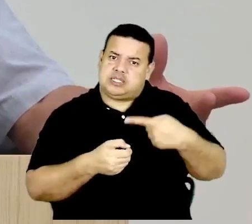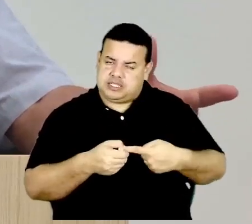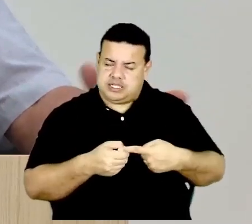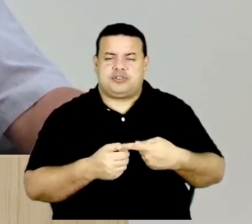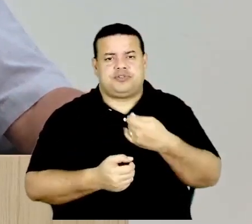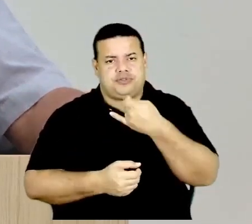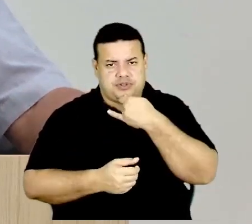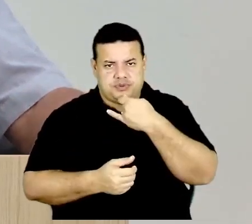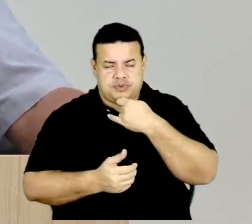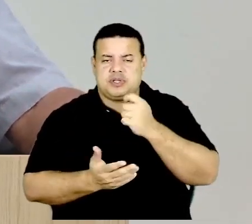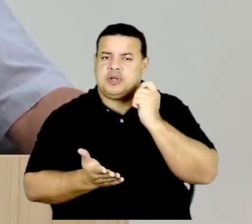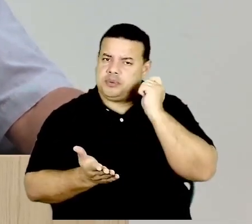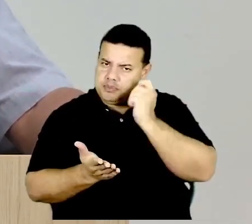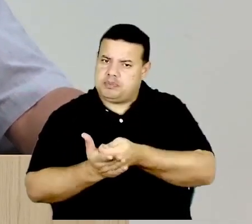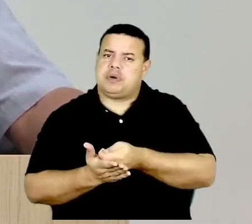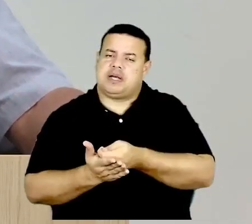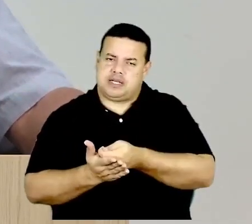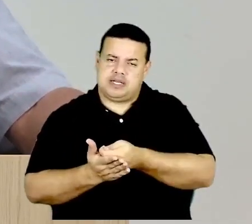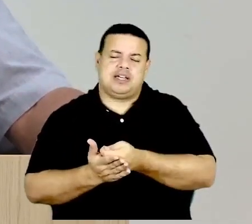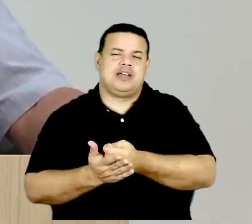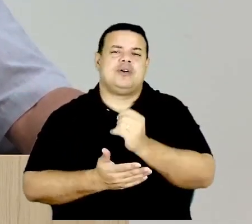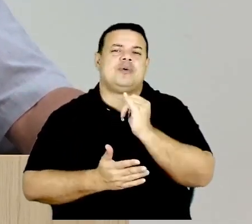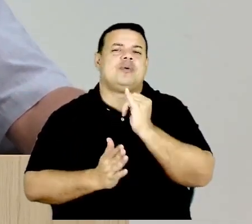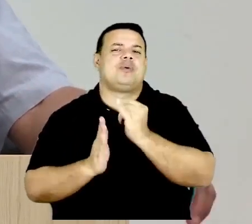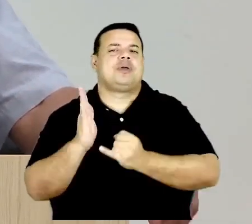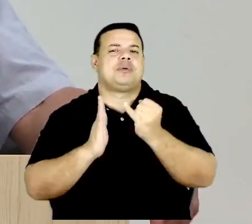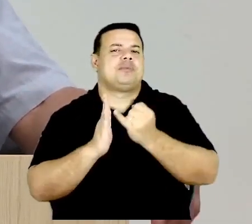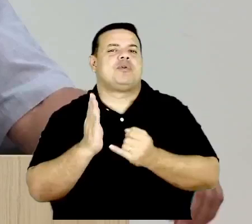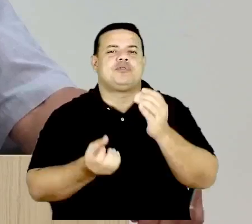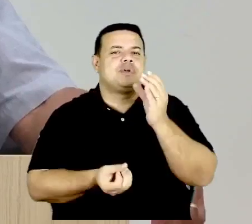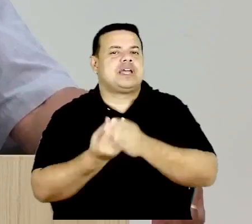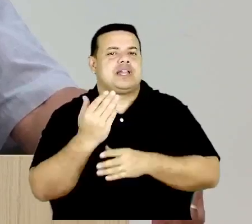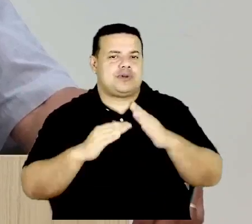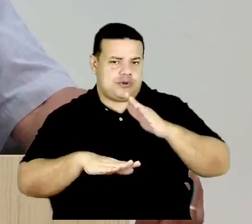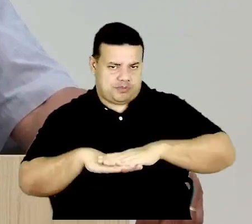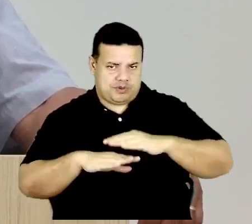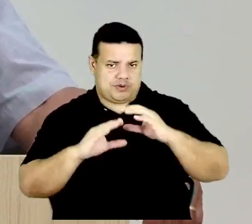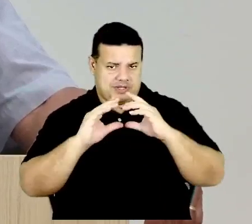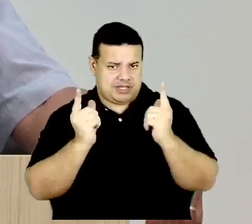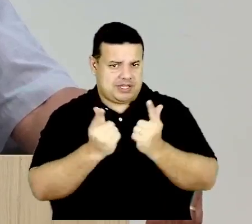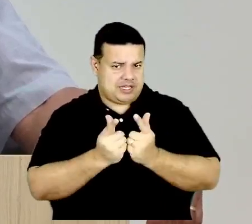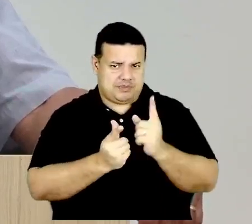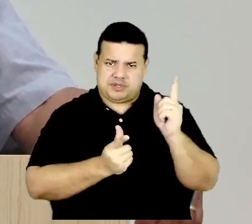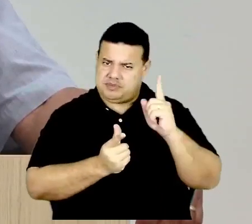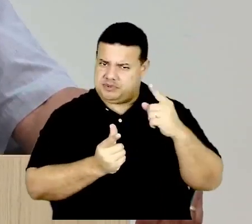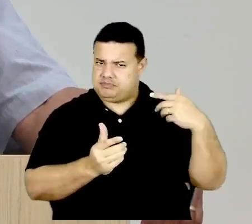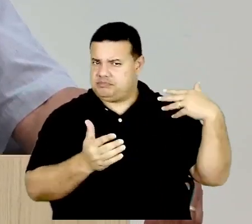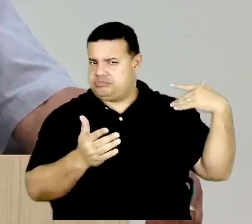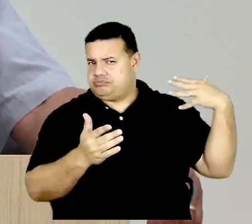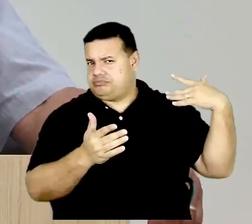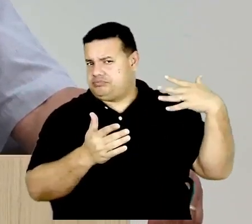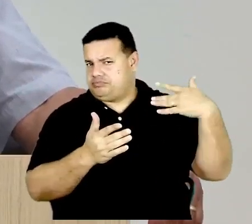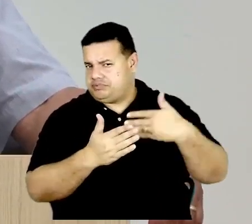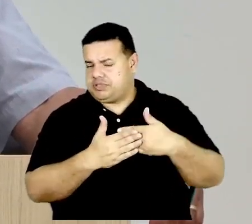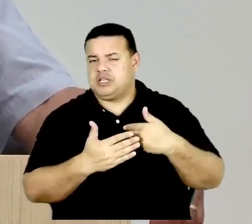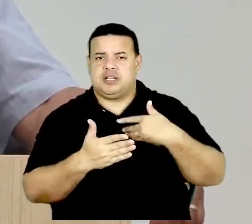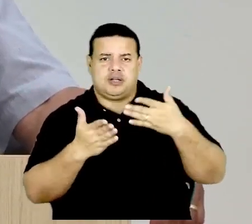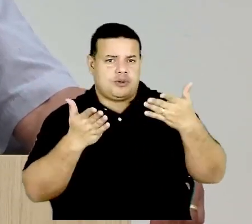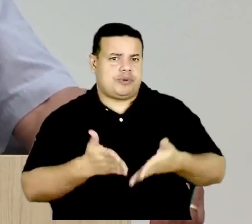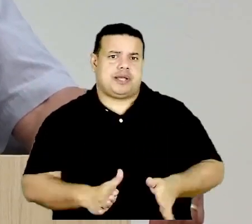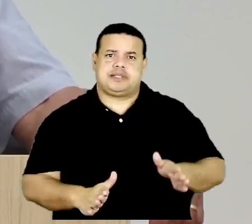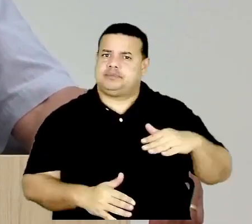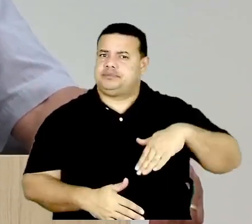foi criado por esta Casa de Leis. Ela já vem desde que eu conheço Guaíra e que nasci.